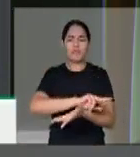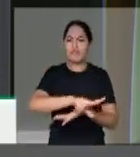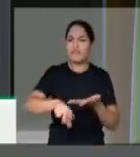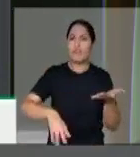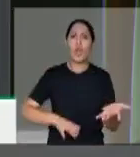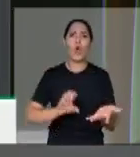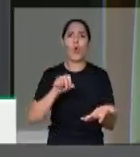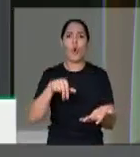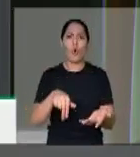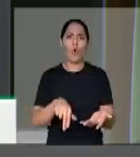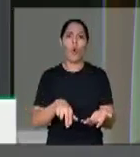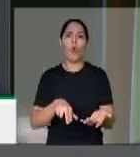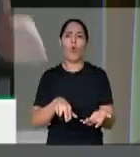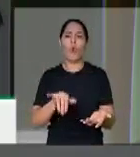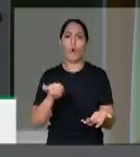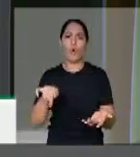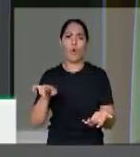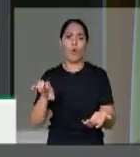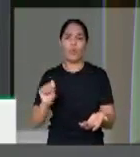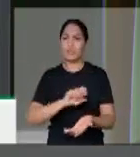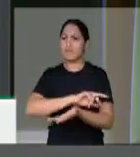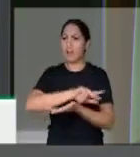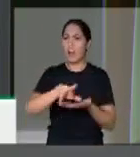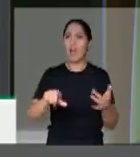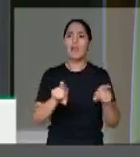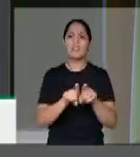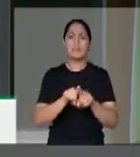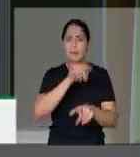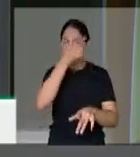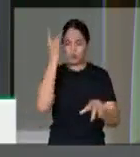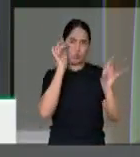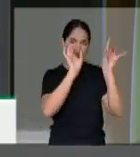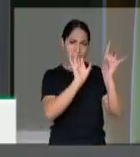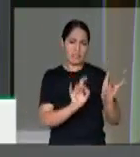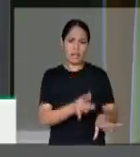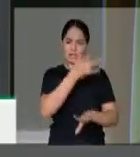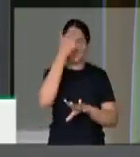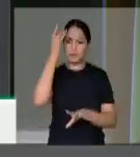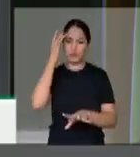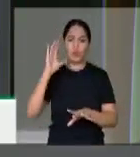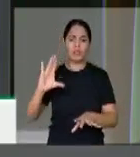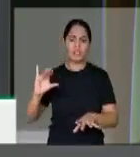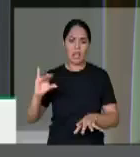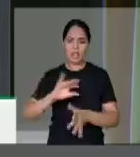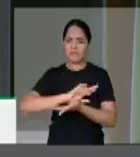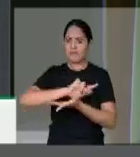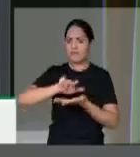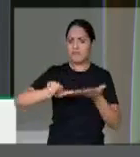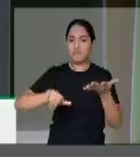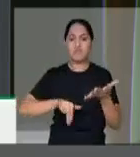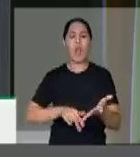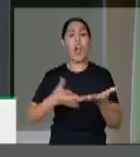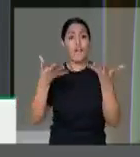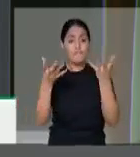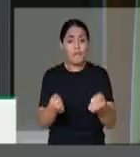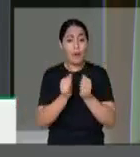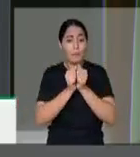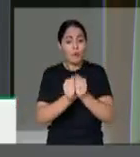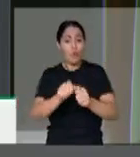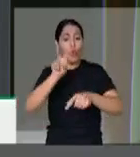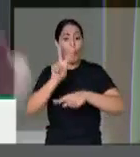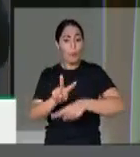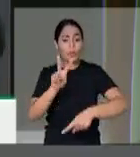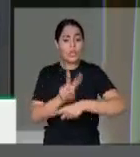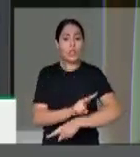não governamentais e movimentos sociais, especialistas e cientistas. E juntos vamos defender e proteger esse grande